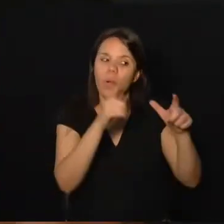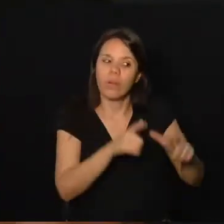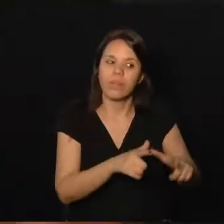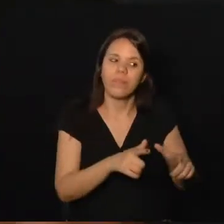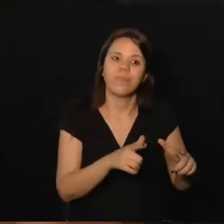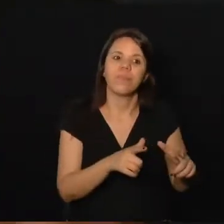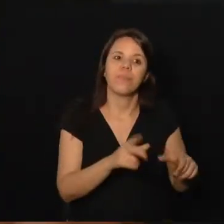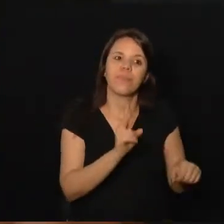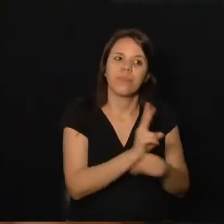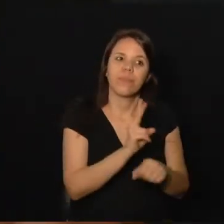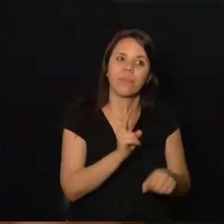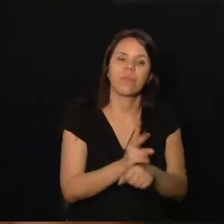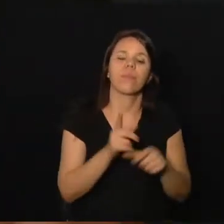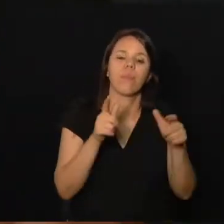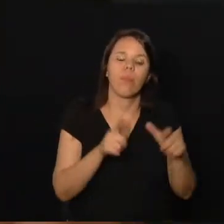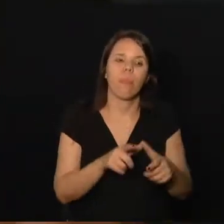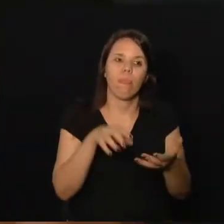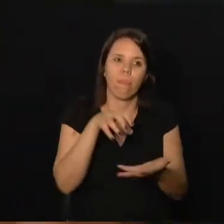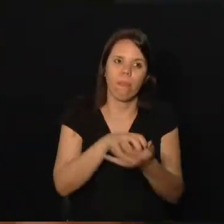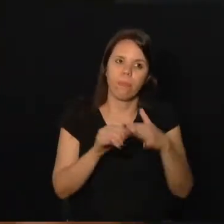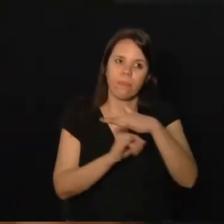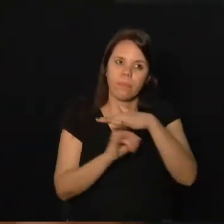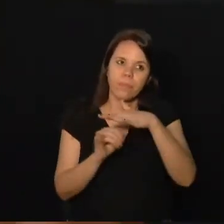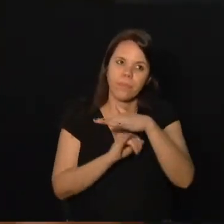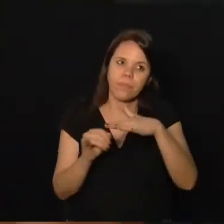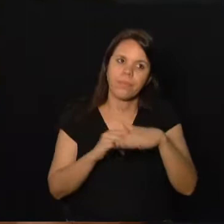para um Padre Haroldo, para qualquer convênio que tenha tratamento,